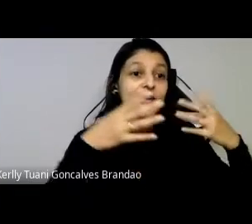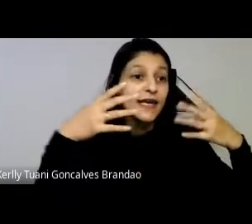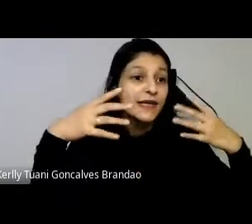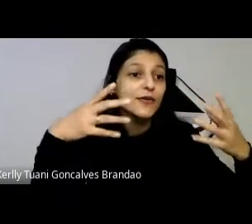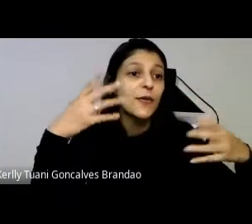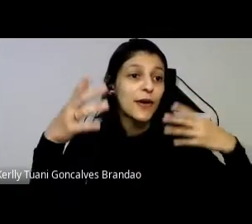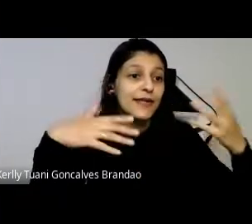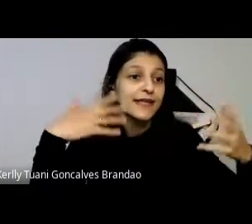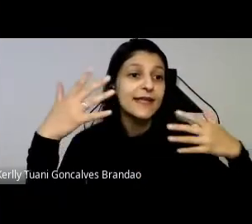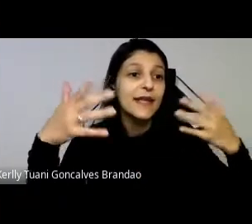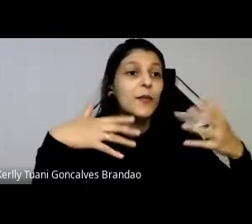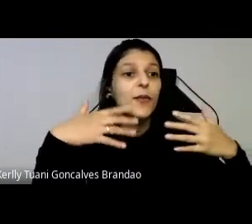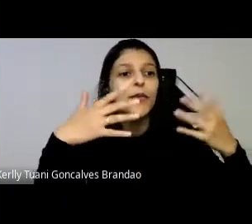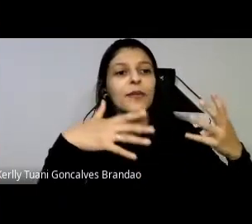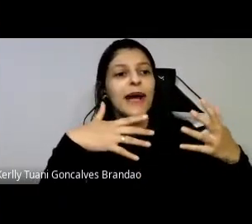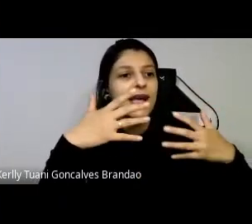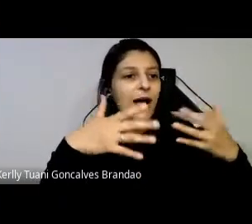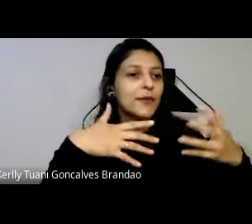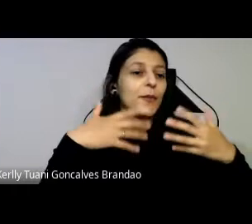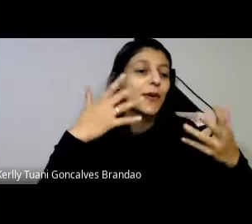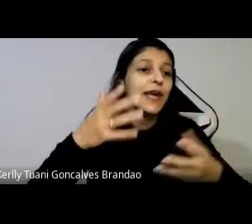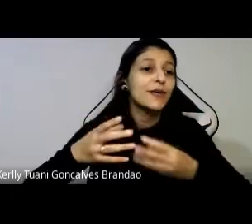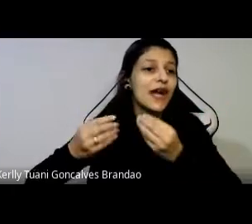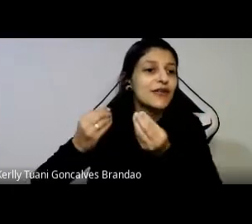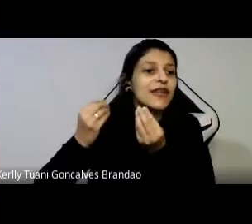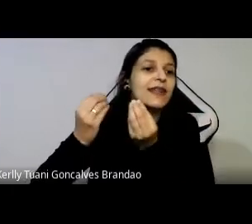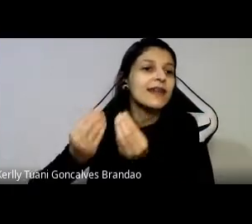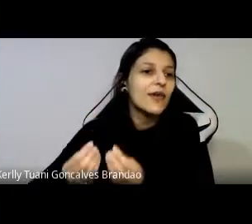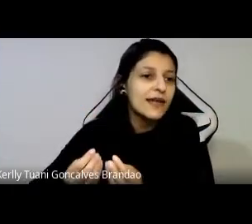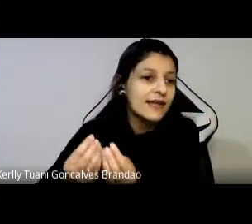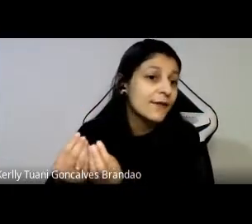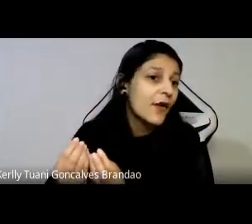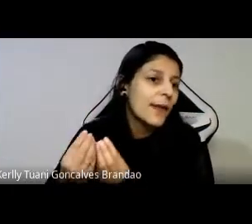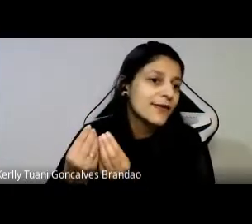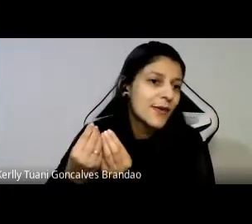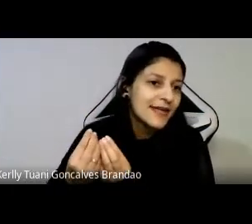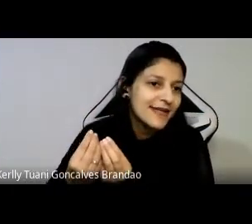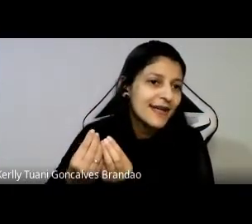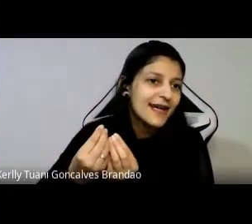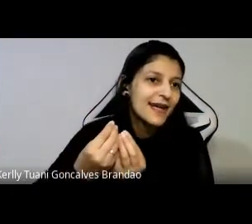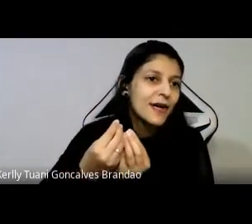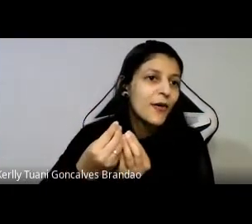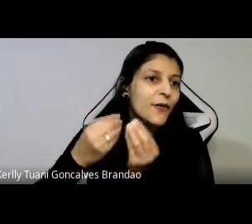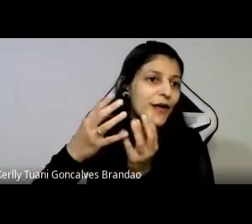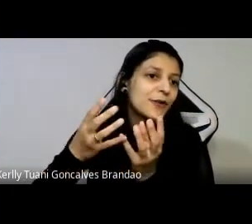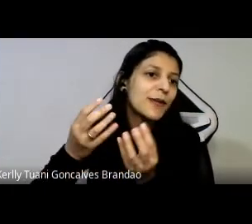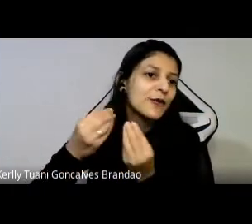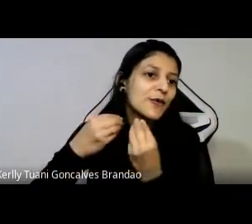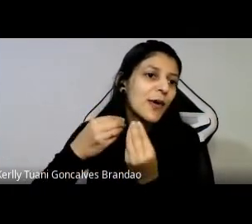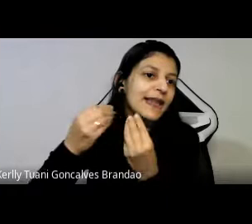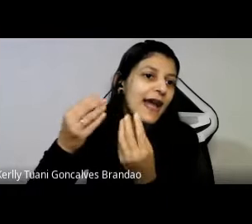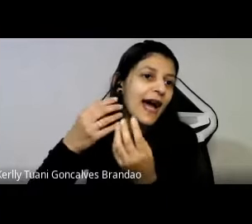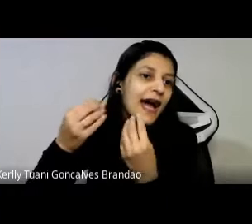escrever, e isso o processo se deu muito mais rápido, porque eu já tinha ali todas as informações. O vídeo